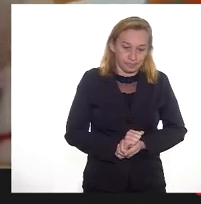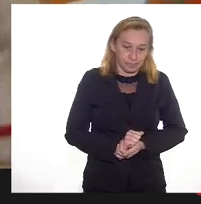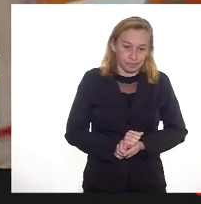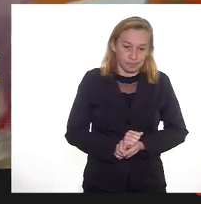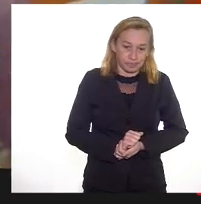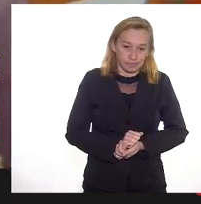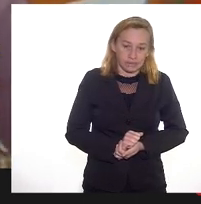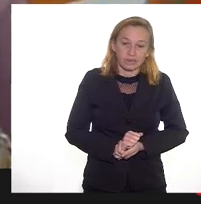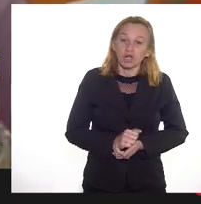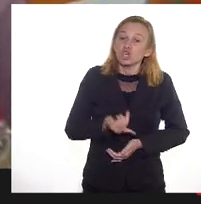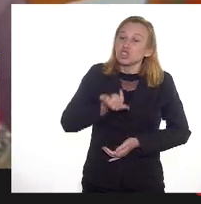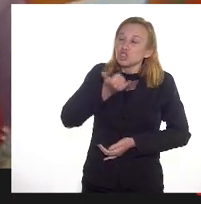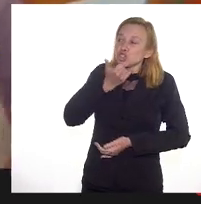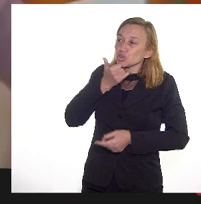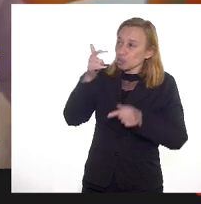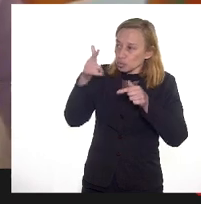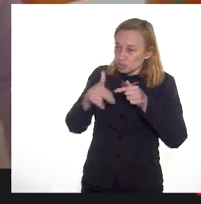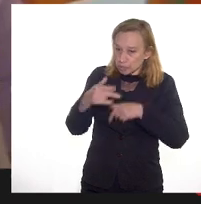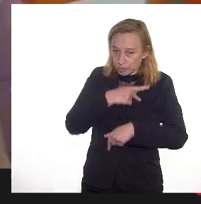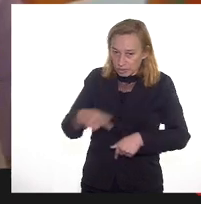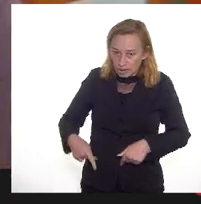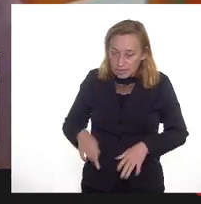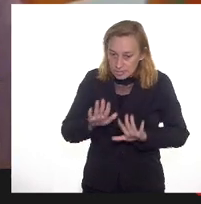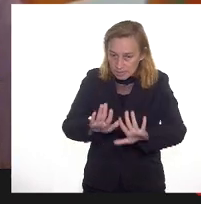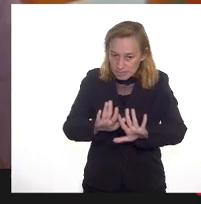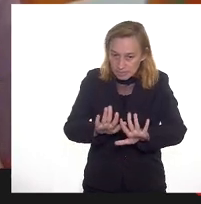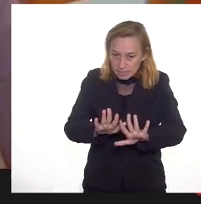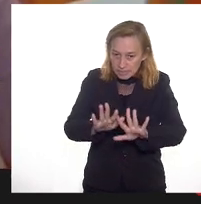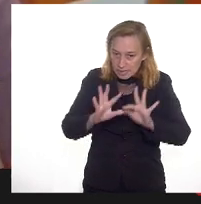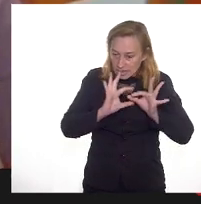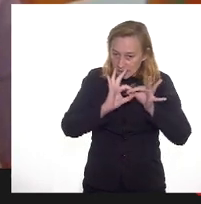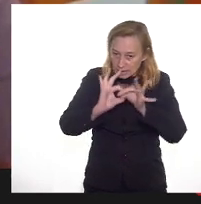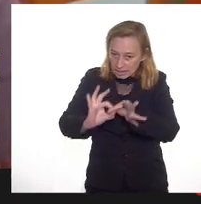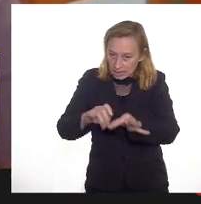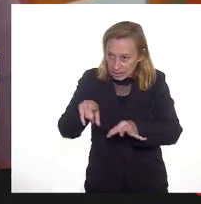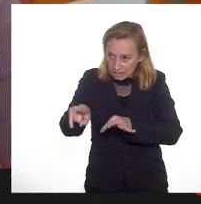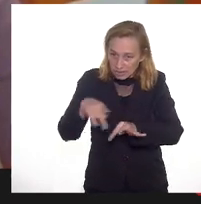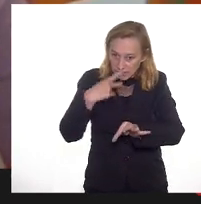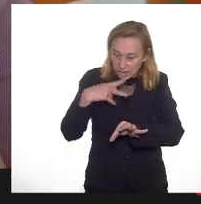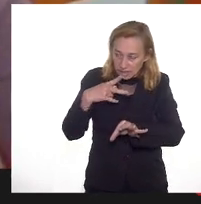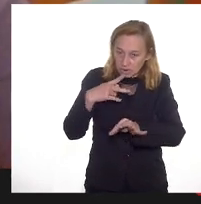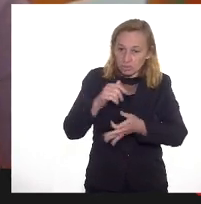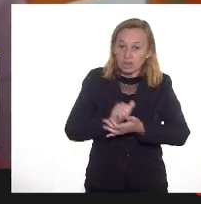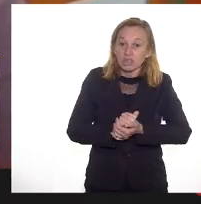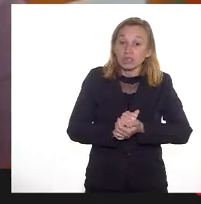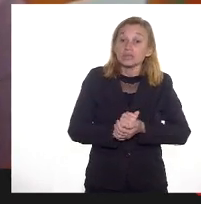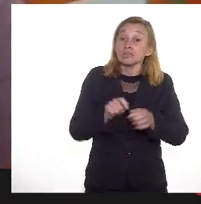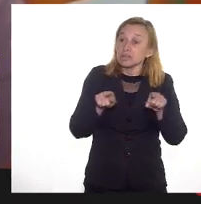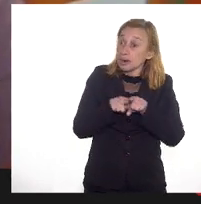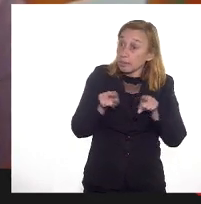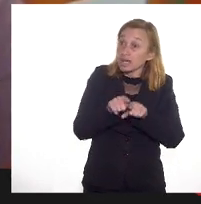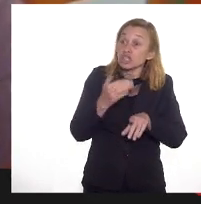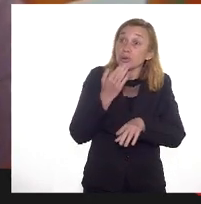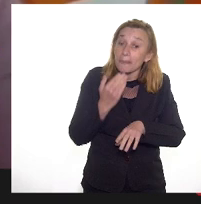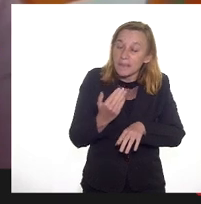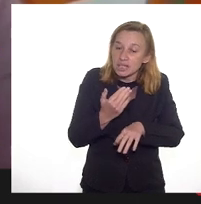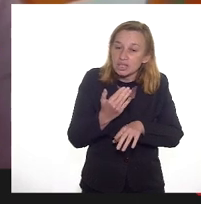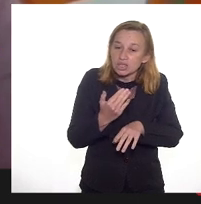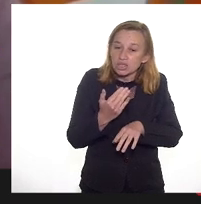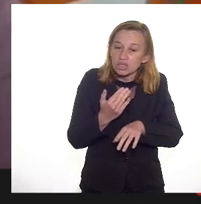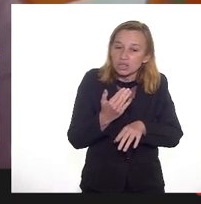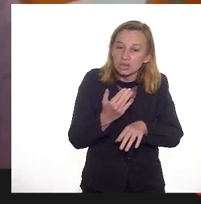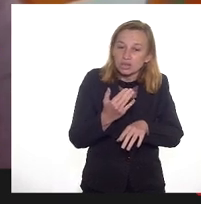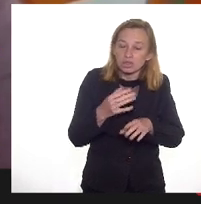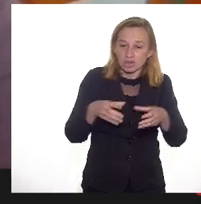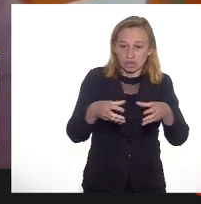presidente, desculpa te interromper, nessa linha do que Vossa Excelência está falando, também de pedir à Câmara